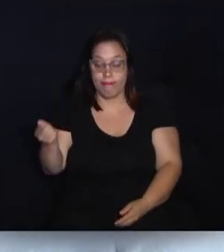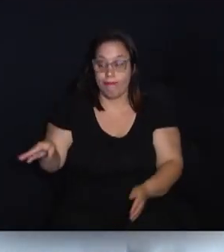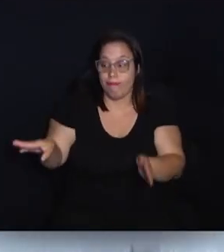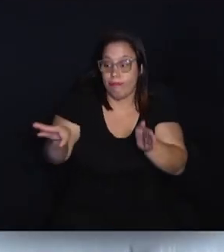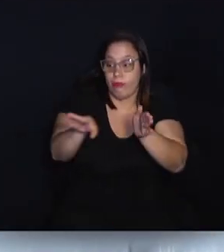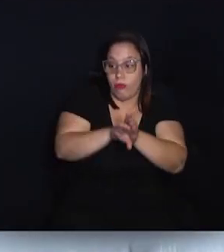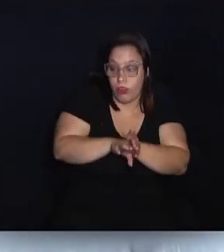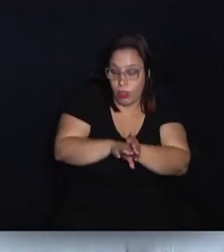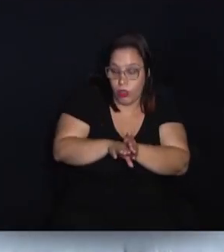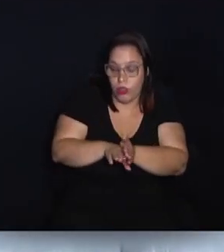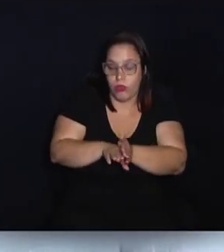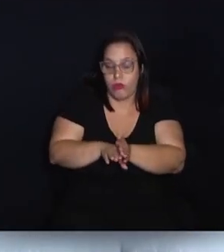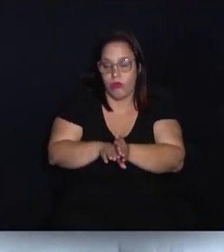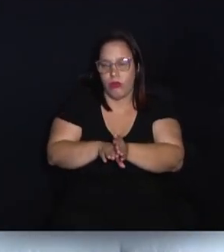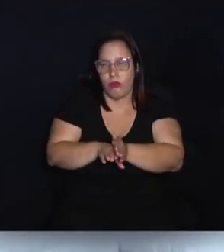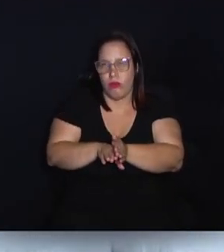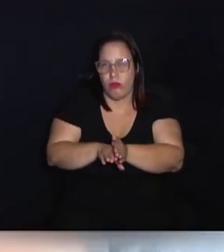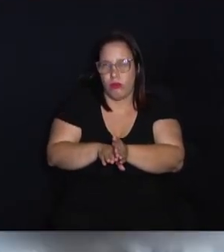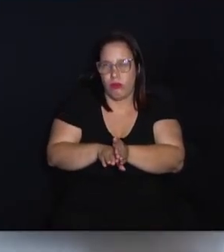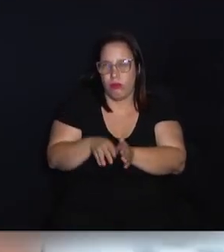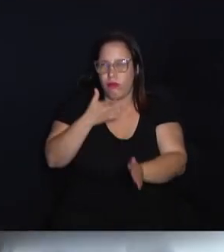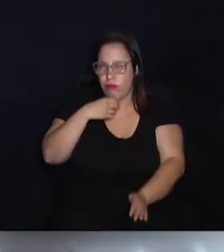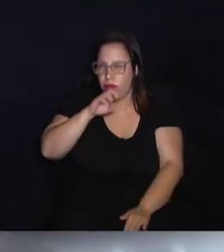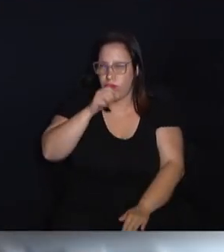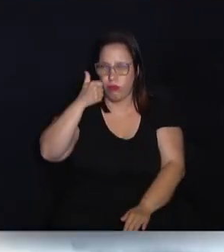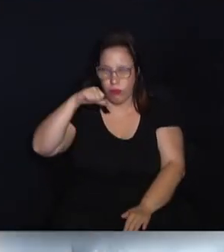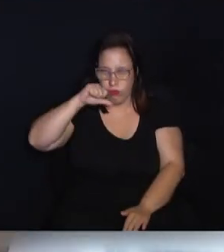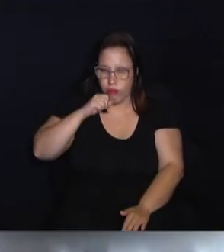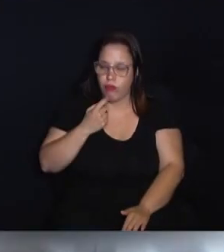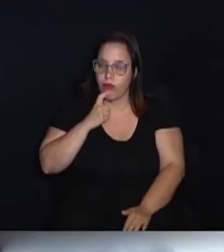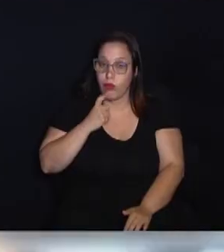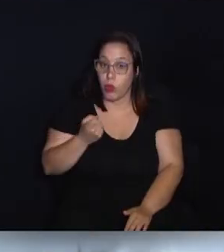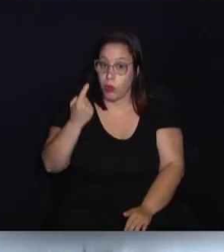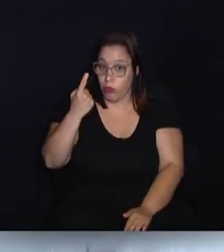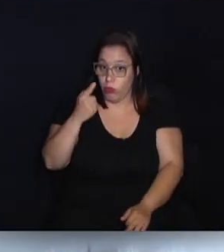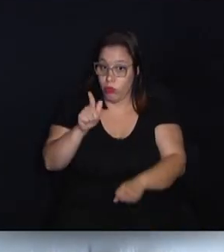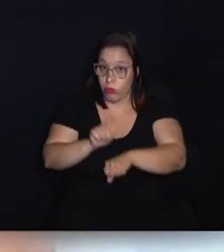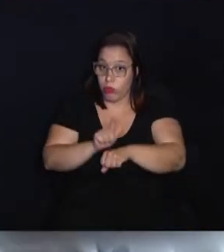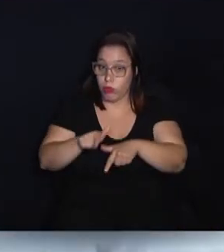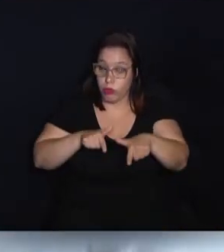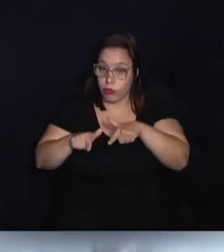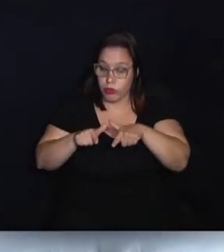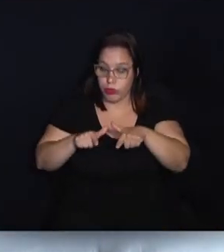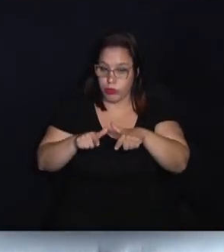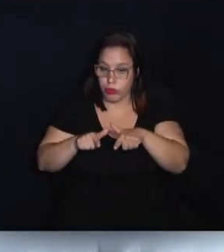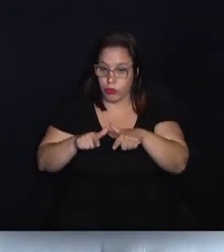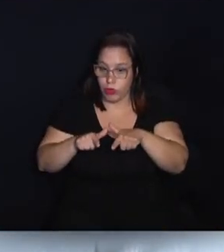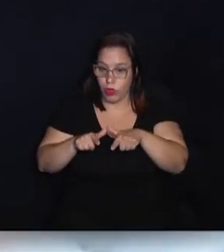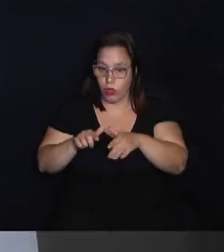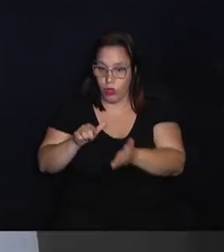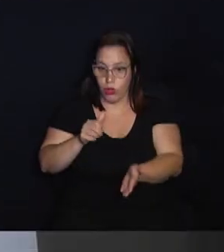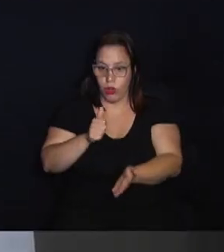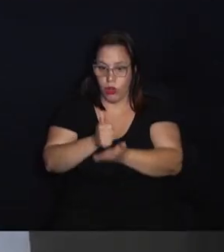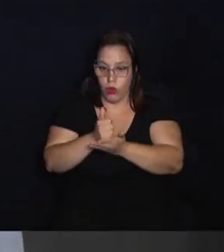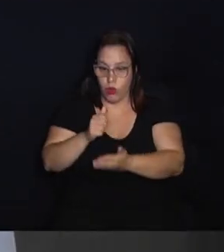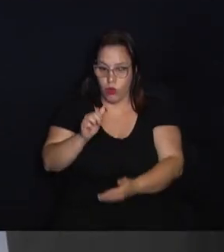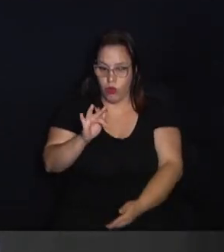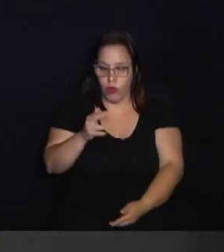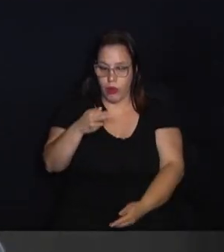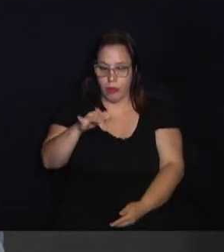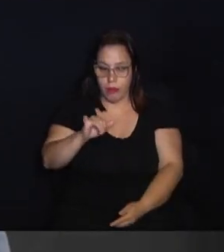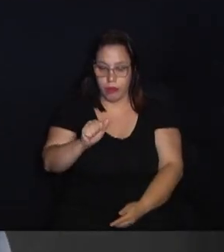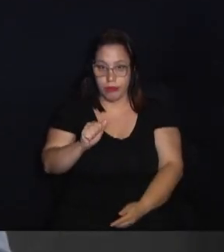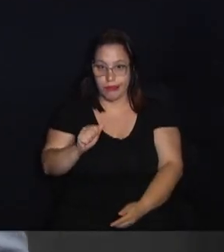pais para Campinas no mesmo ano. O primeiro ofício foi em uma drogaria, já aos 12 anos, e